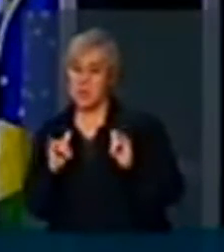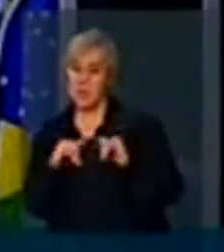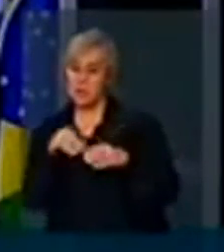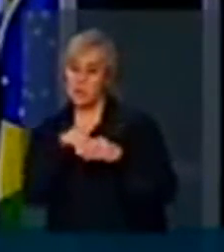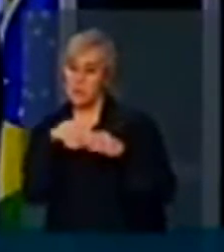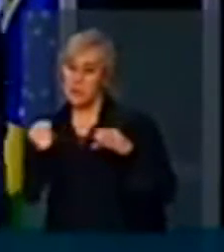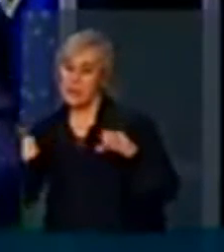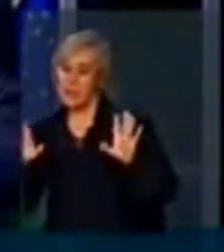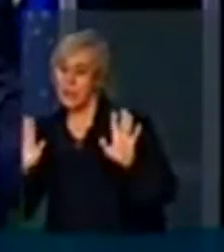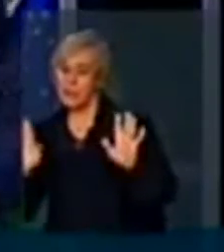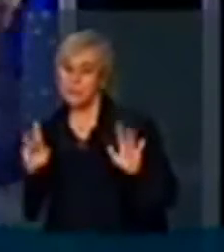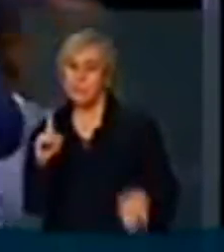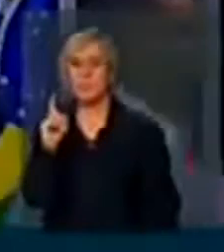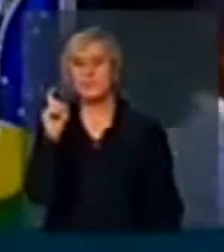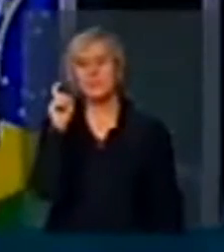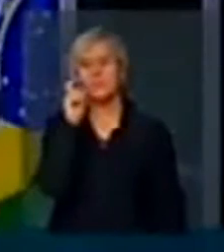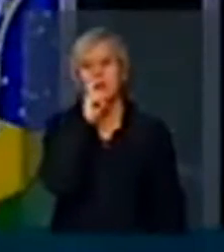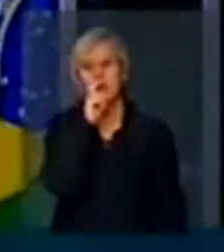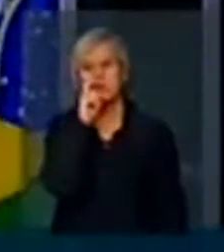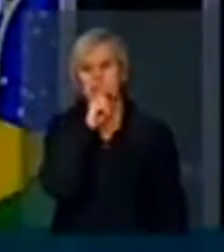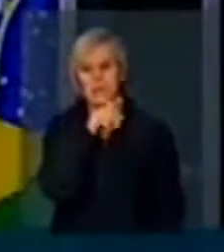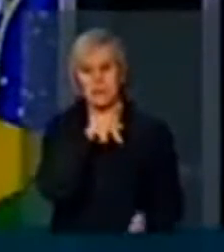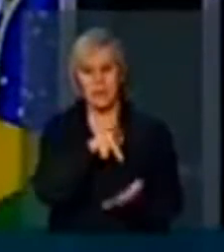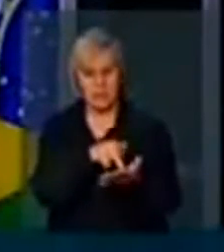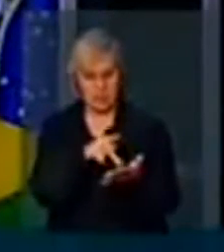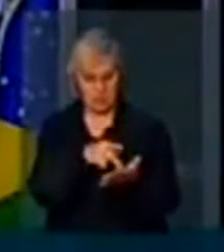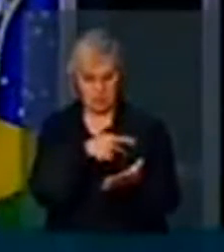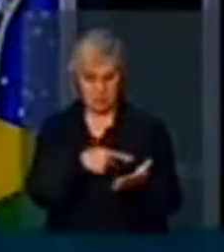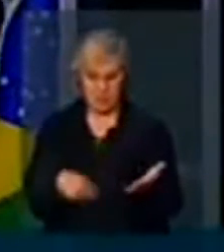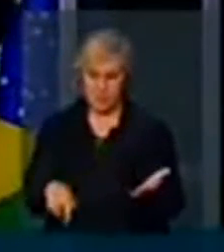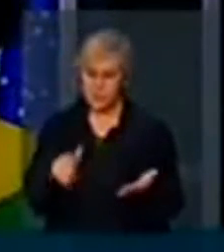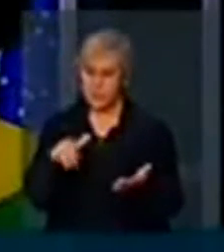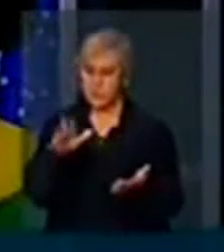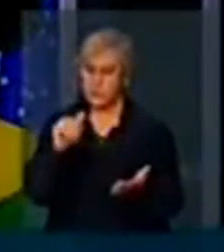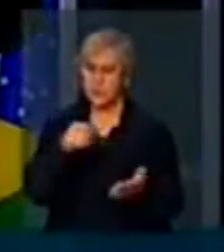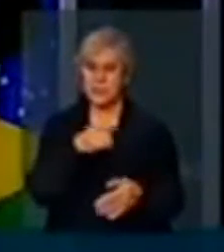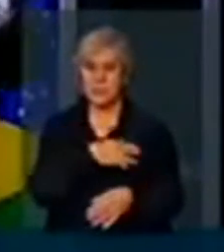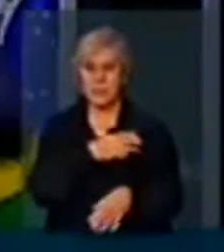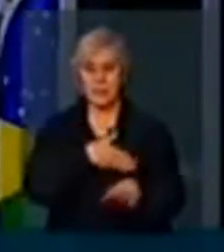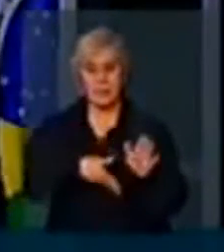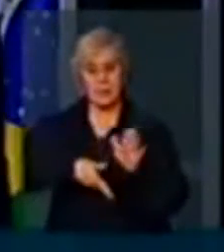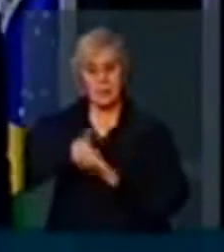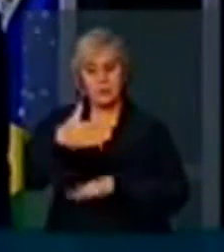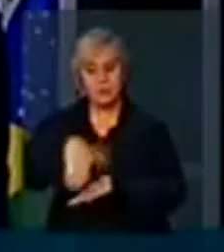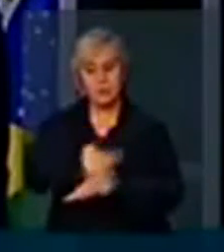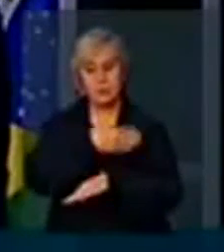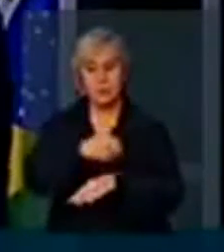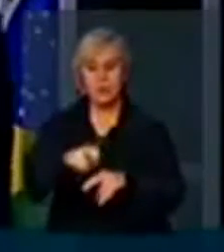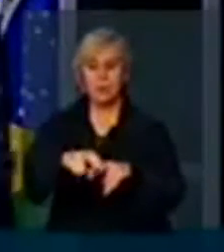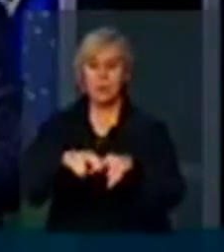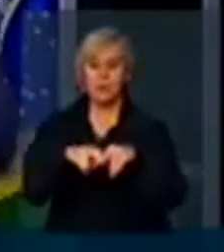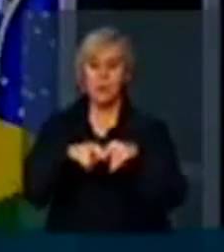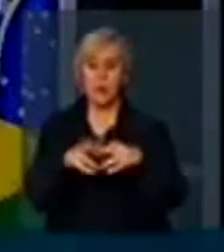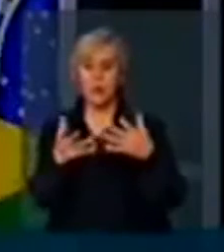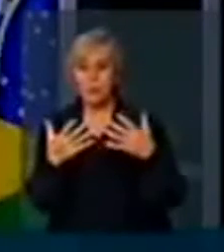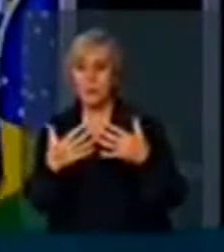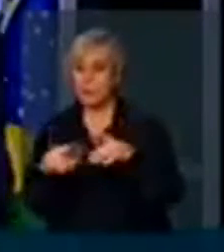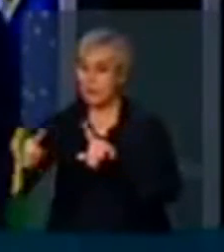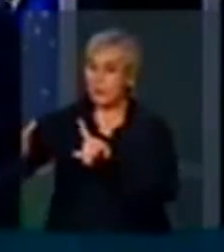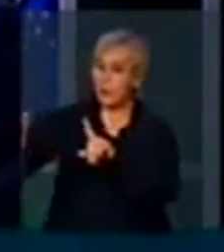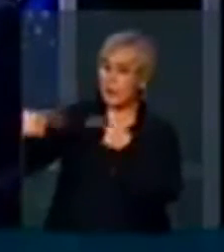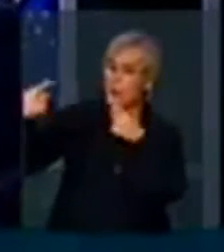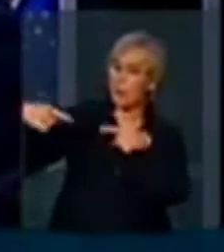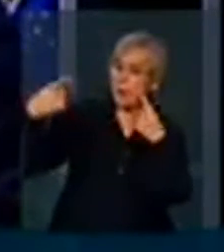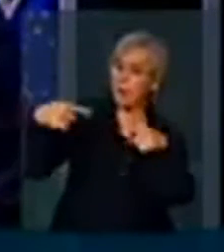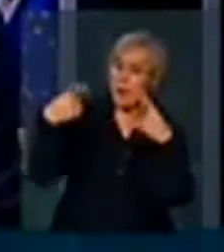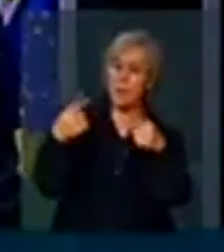Mentira, minha gente. Ele tem medo de sair na rua porque tem medo de vaia. Ele tem medo de sair na rua e ser